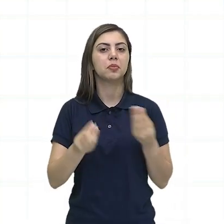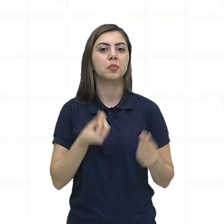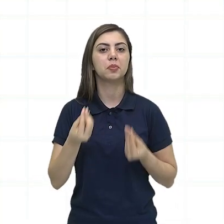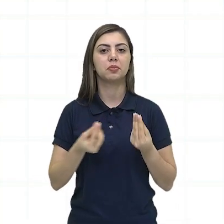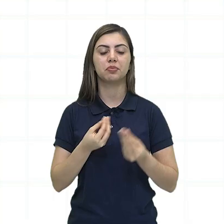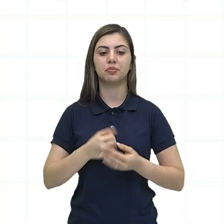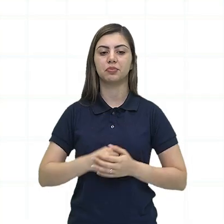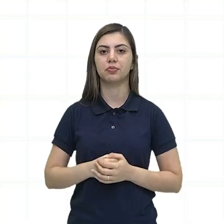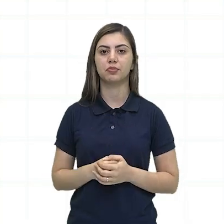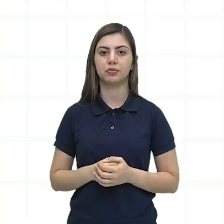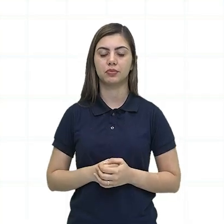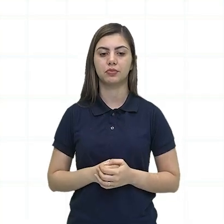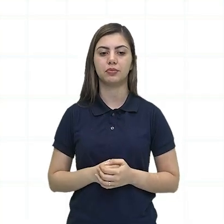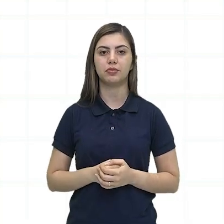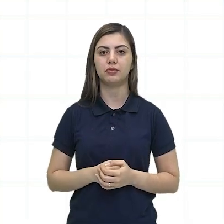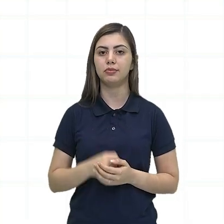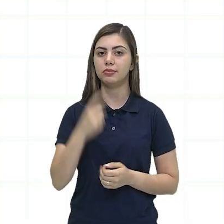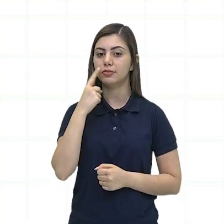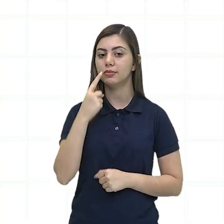doesn't